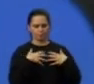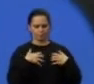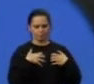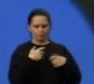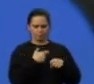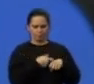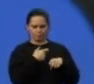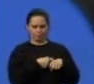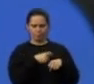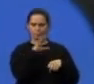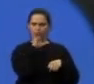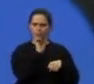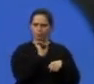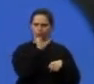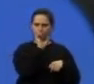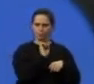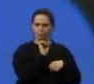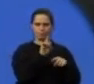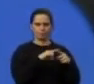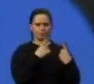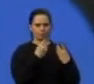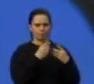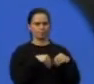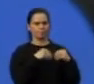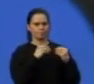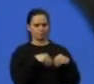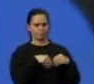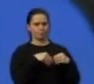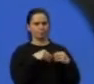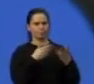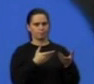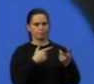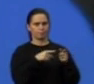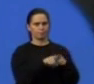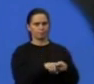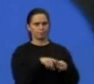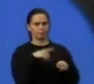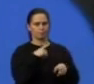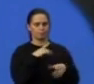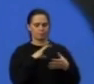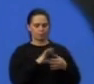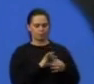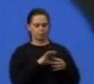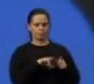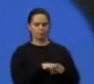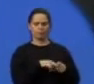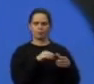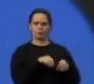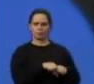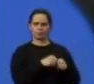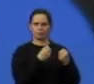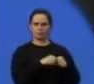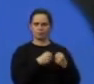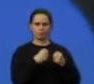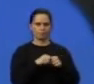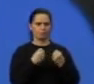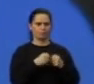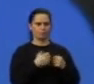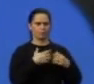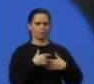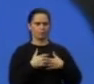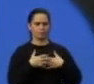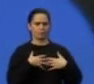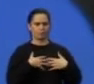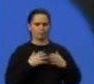causa o impacto direto, melhor dizendo, e está ligada a lesões da parede torácica.